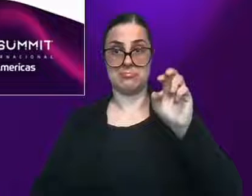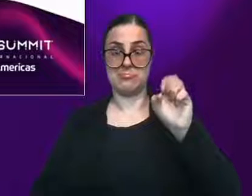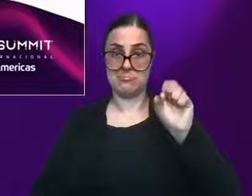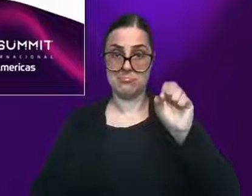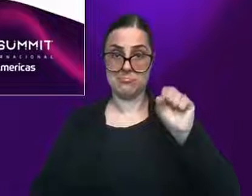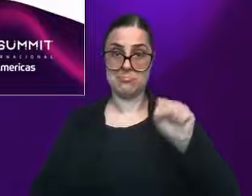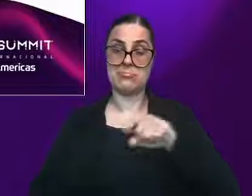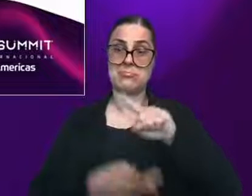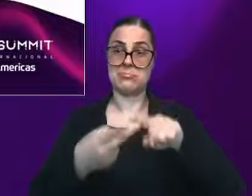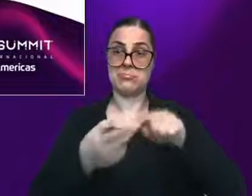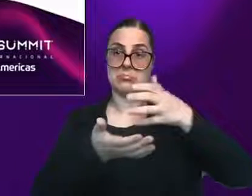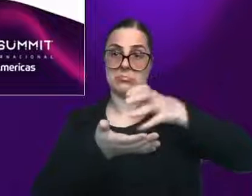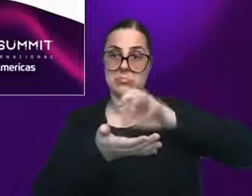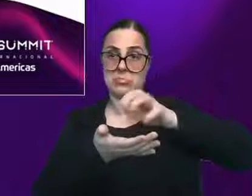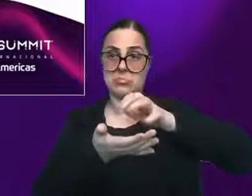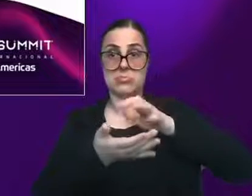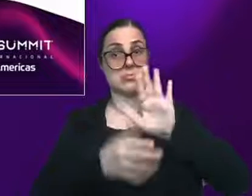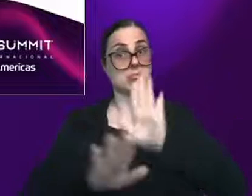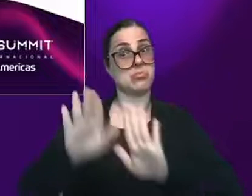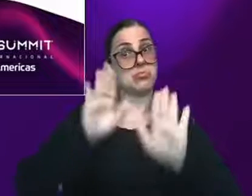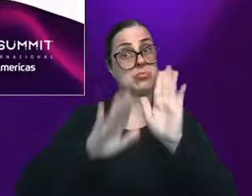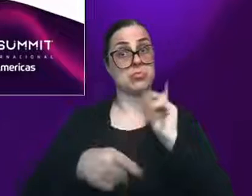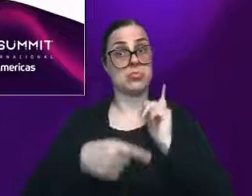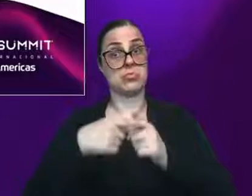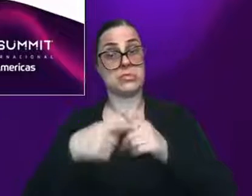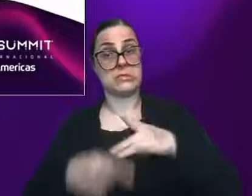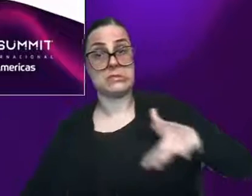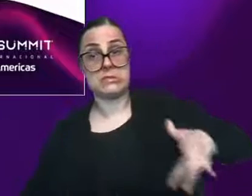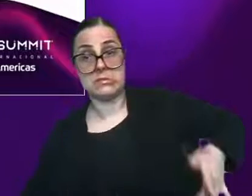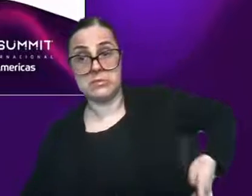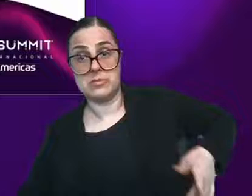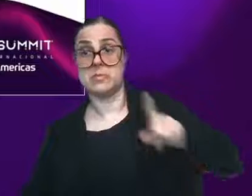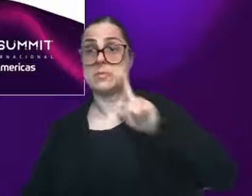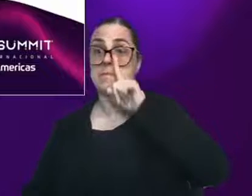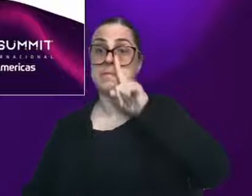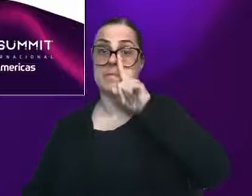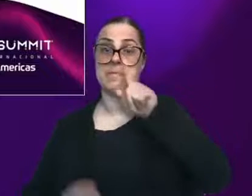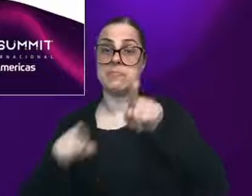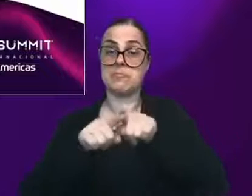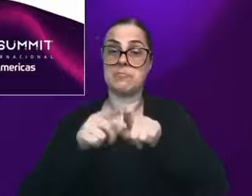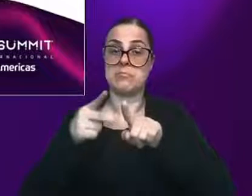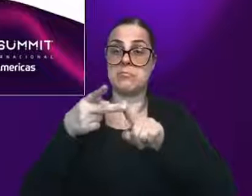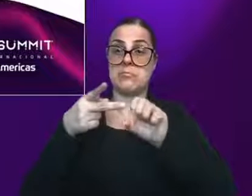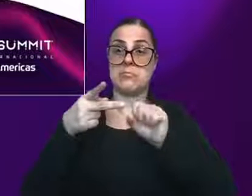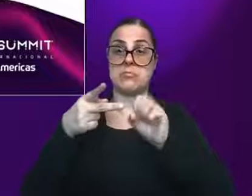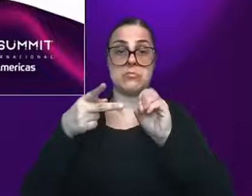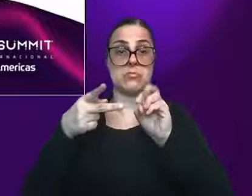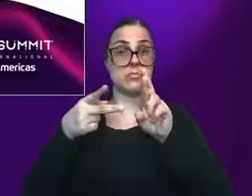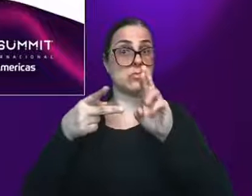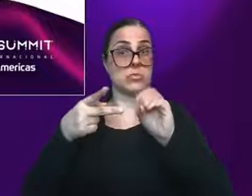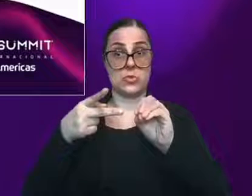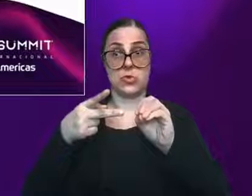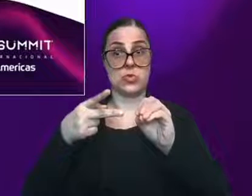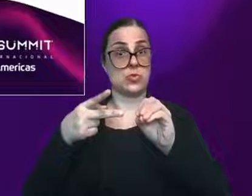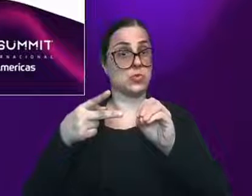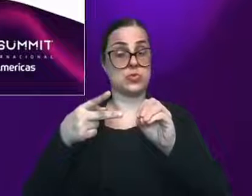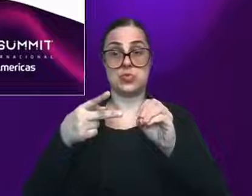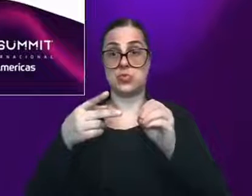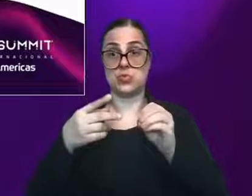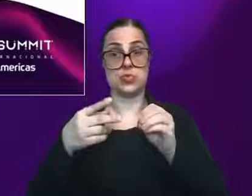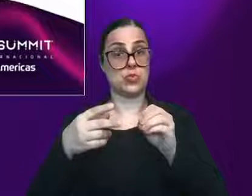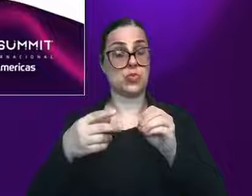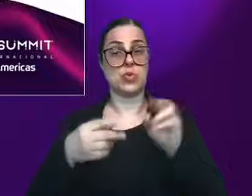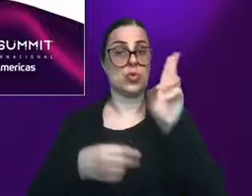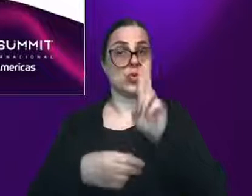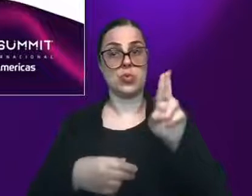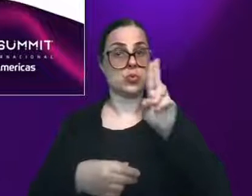de coagulação, injúria renal, não usar soro fisiológico em grandes volumes, não usar soluções hipotônicas. A